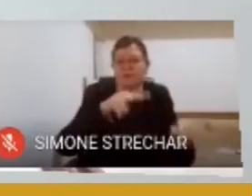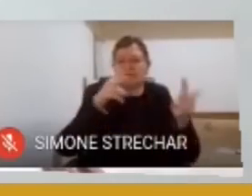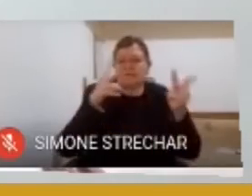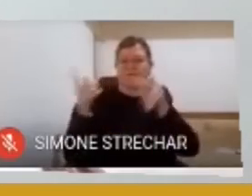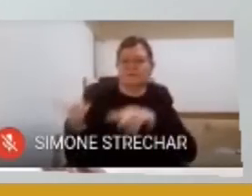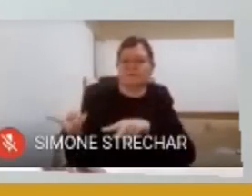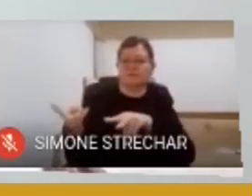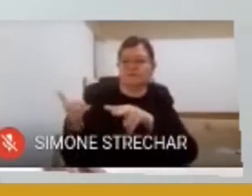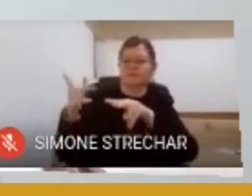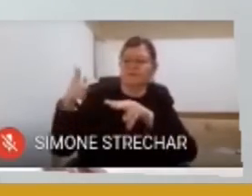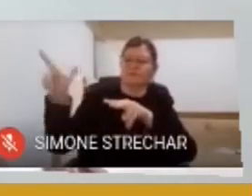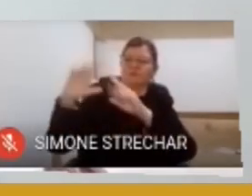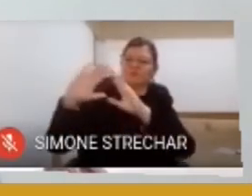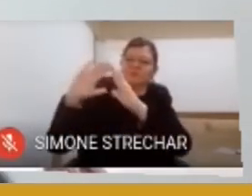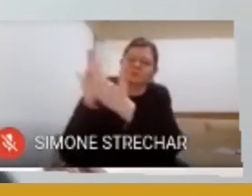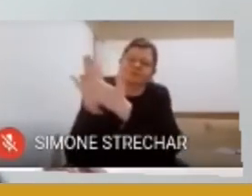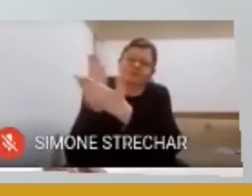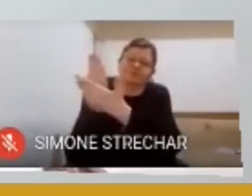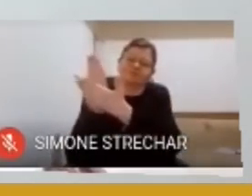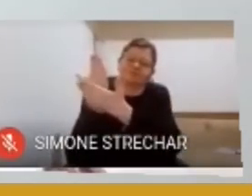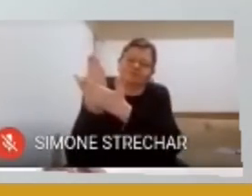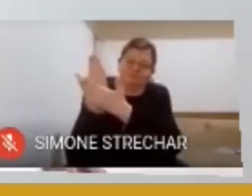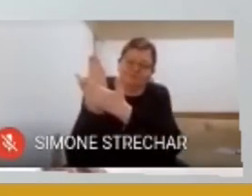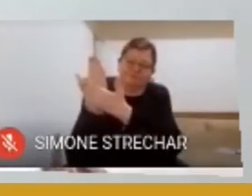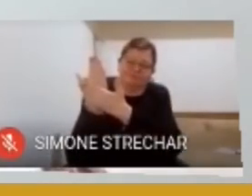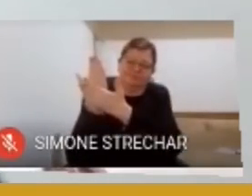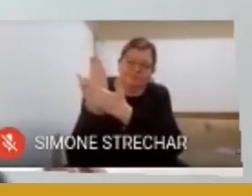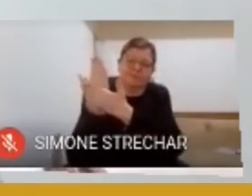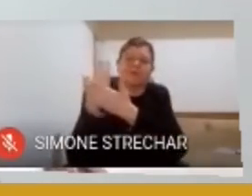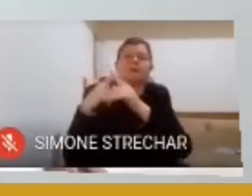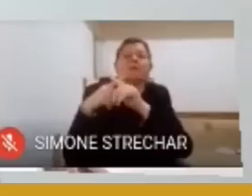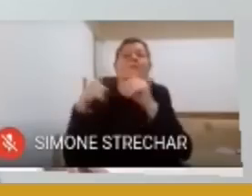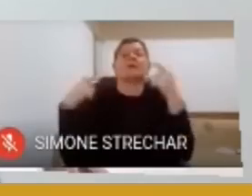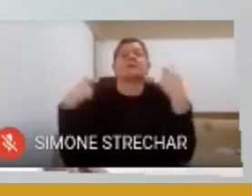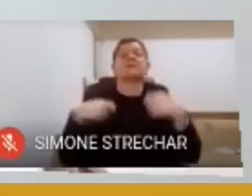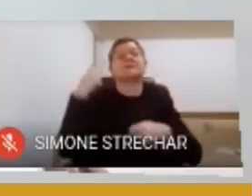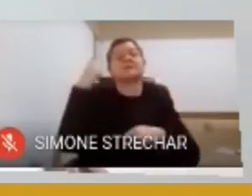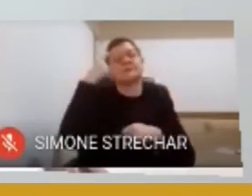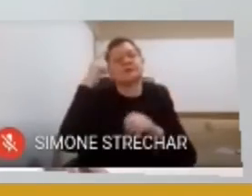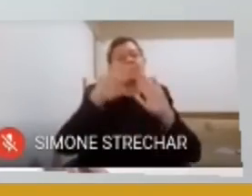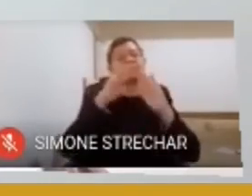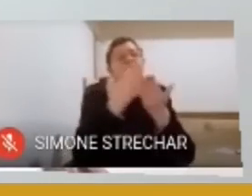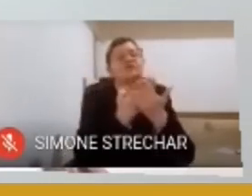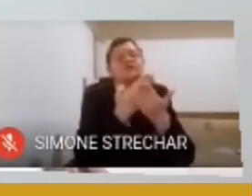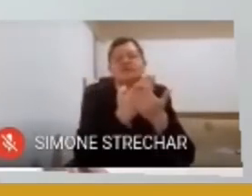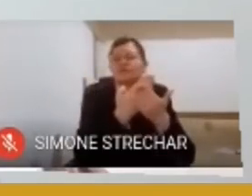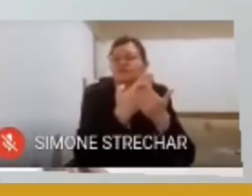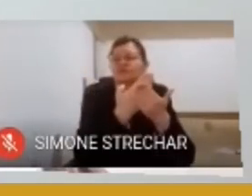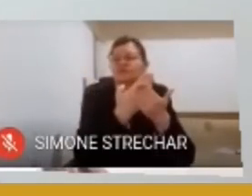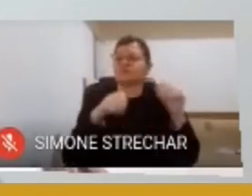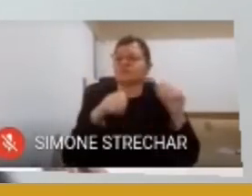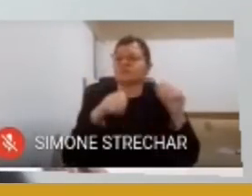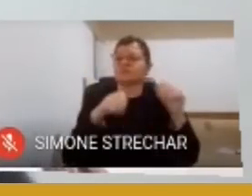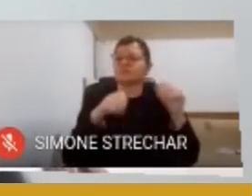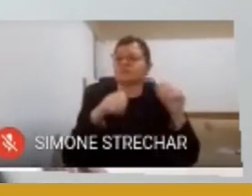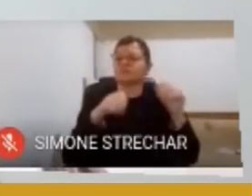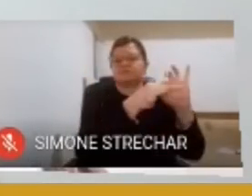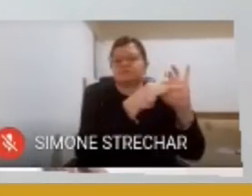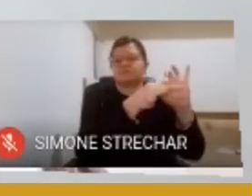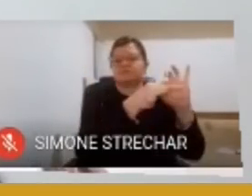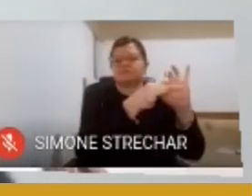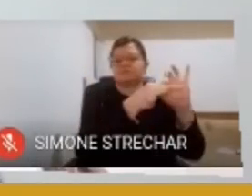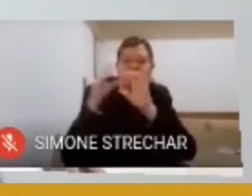descobrem que essa denúncia foi feita, que eles vão ser investigados, é muito comum que esses responsáveis transfiram a criança de